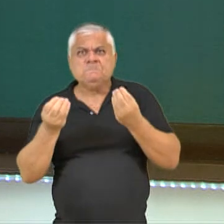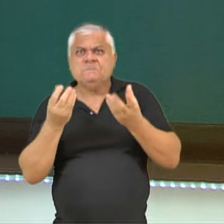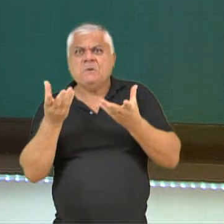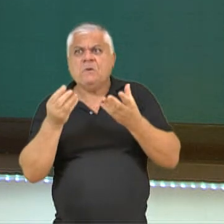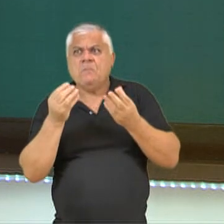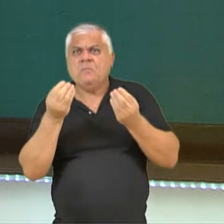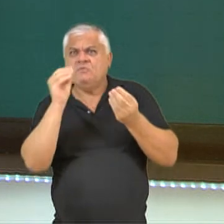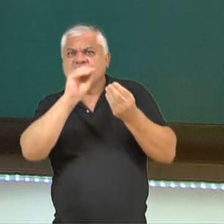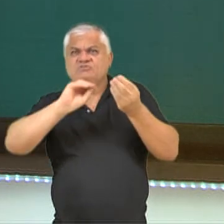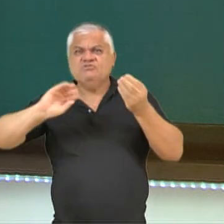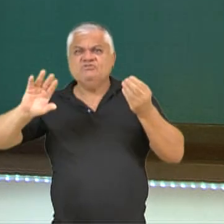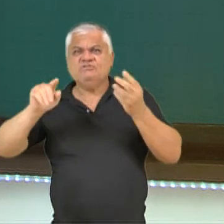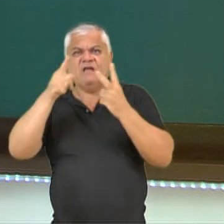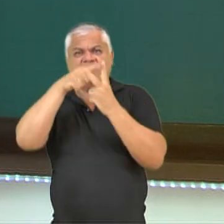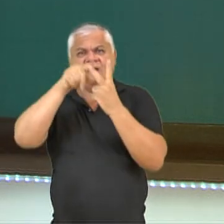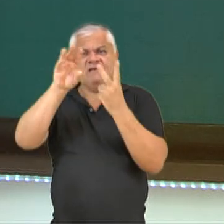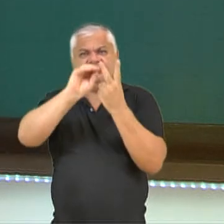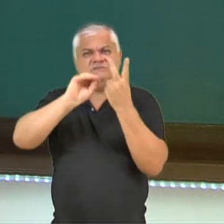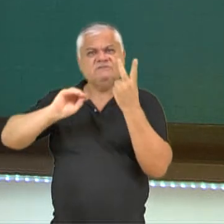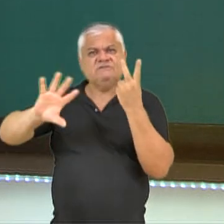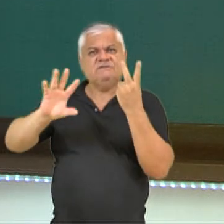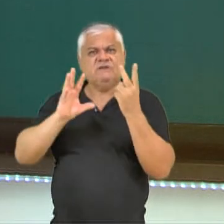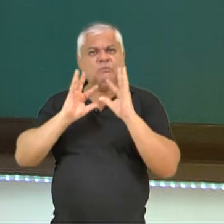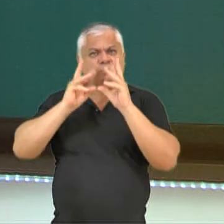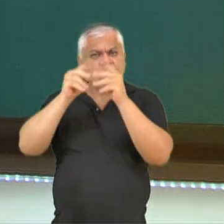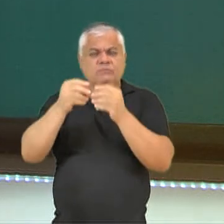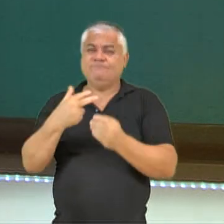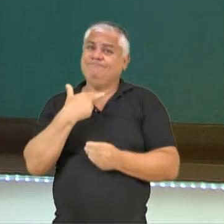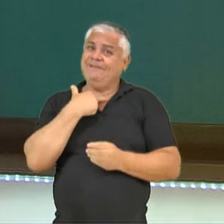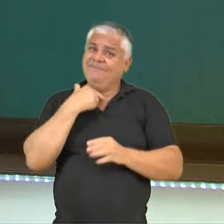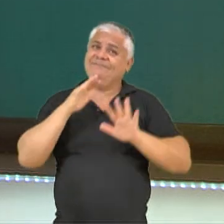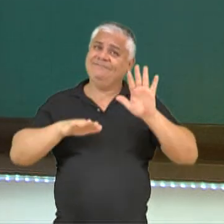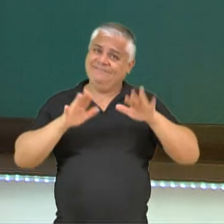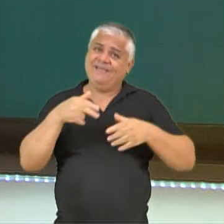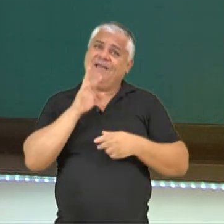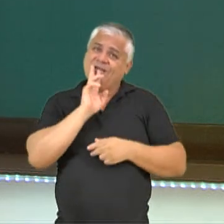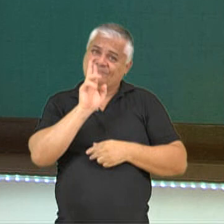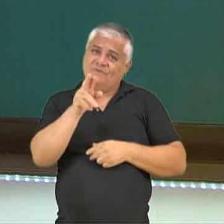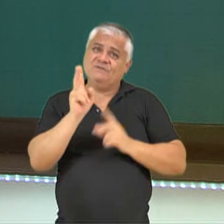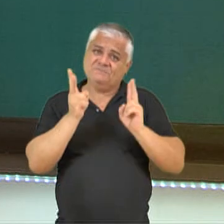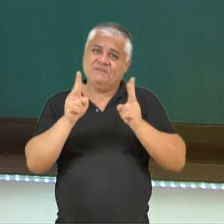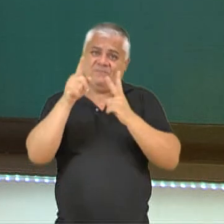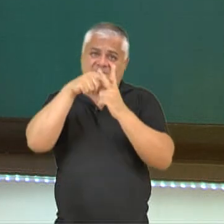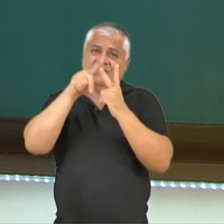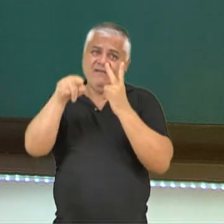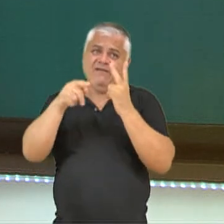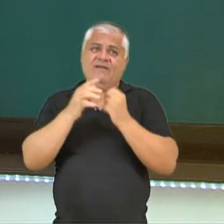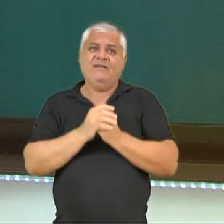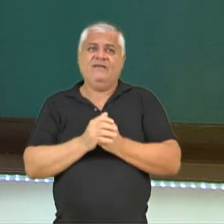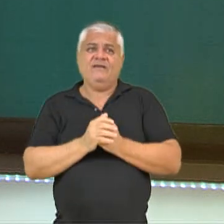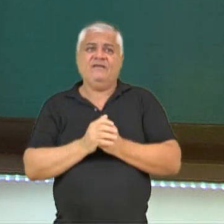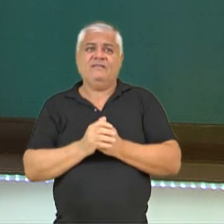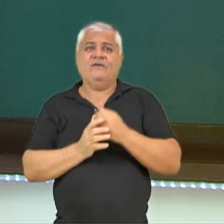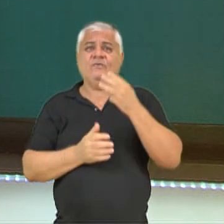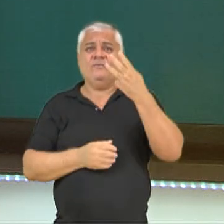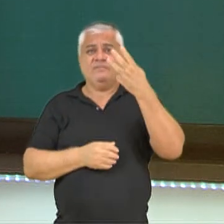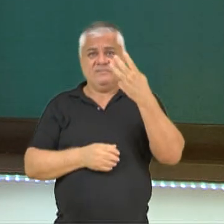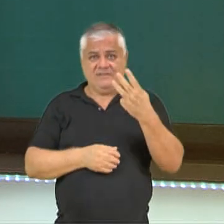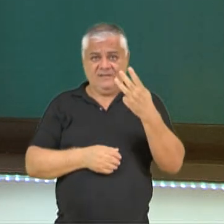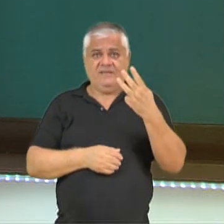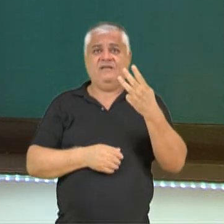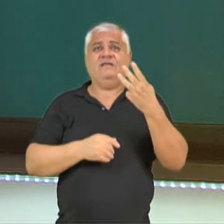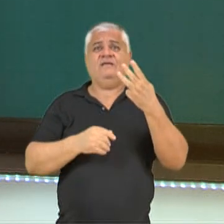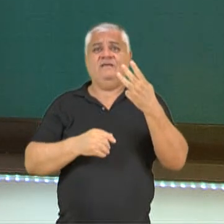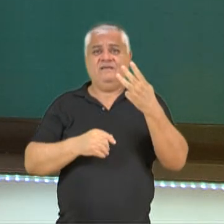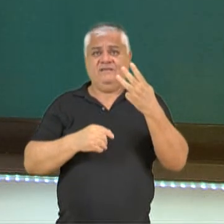para fora, ok? Nem sempre a gente vai conseguir tirar todo mundo. Às vezes vai ficar a resposta com a raiz. Então, 3 elevado à oitava é a mesma coisa que 3